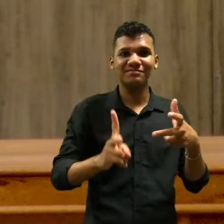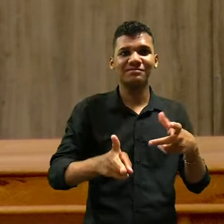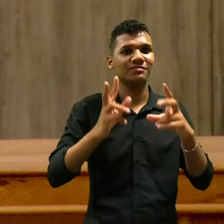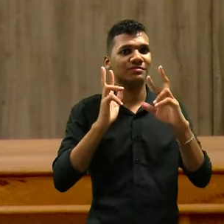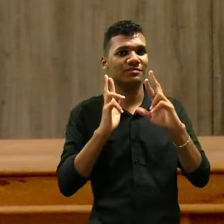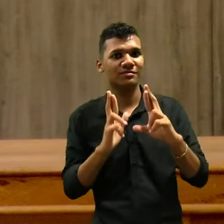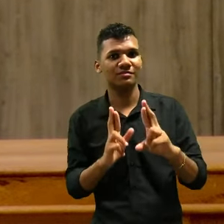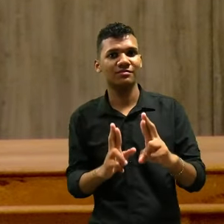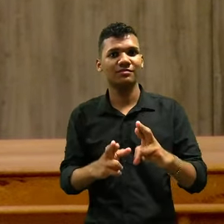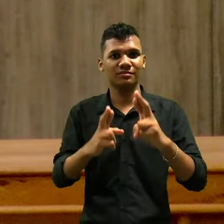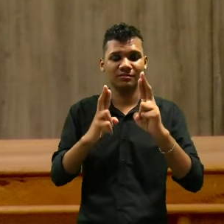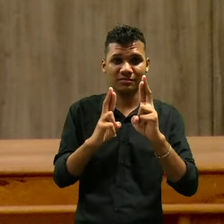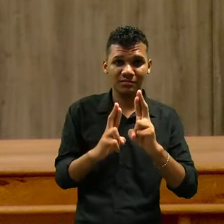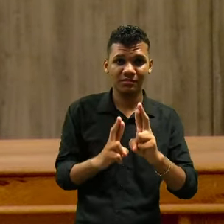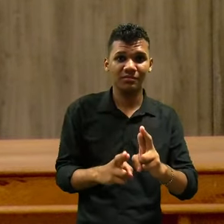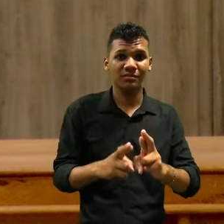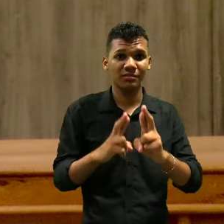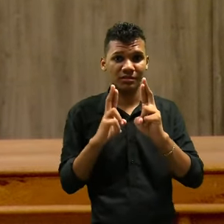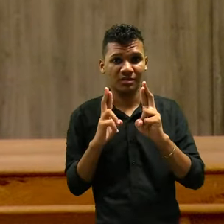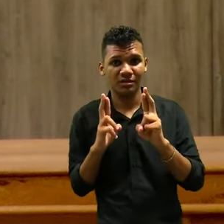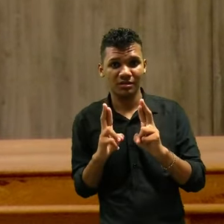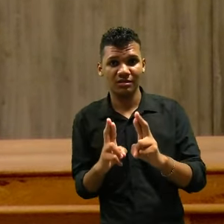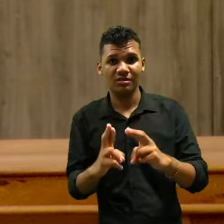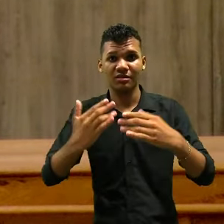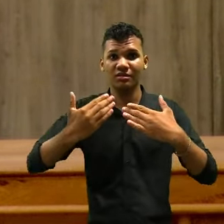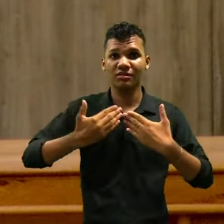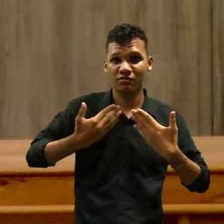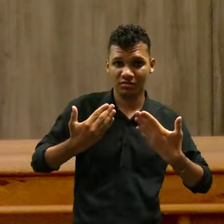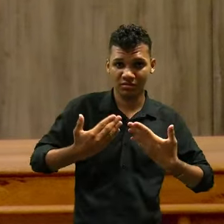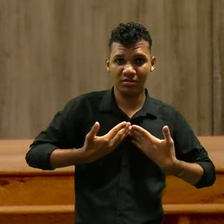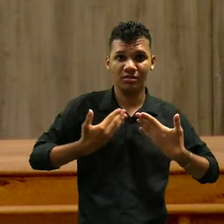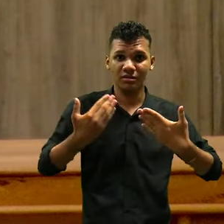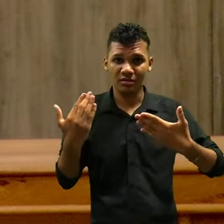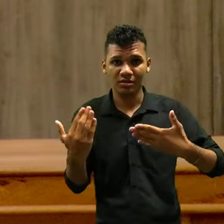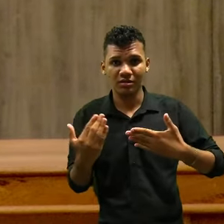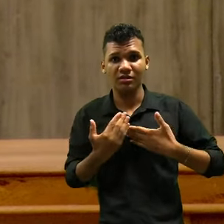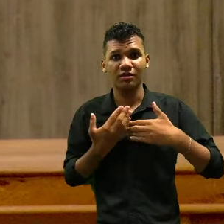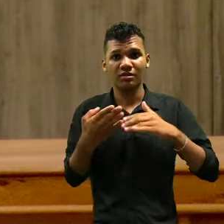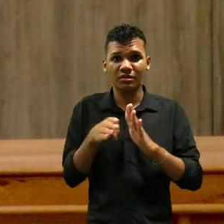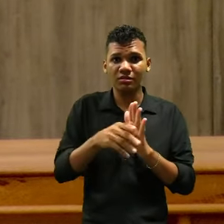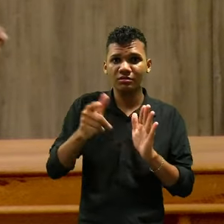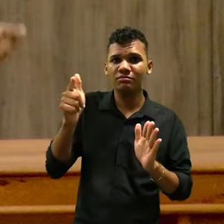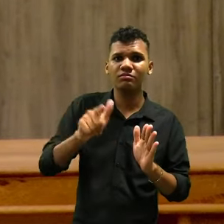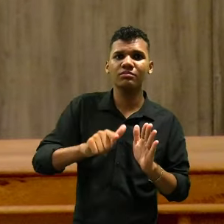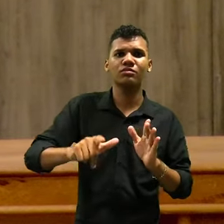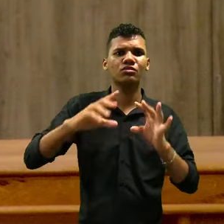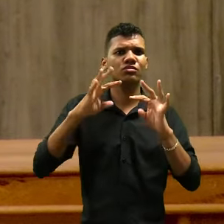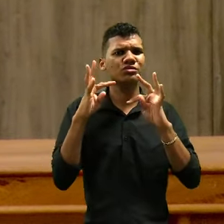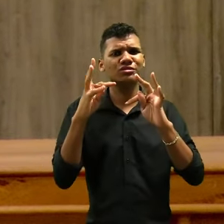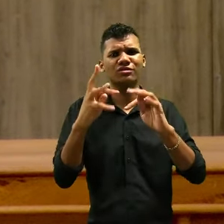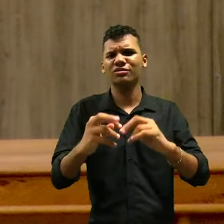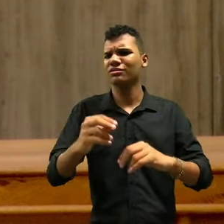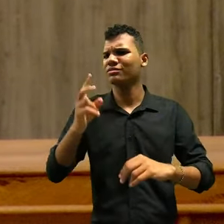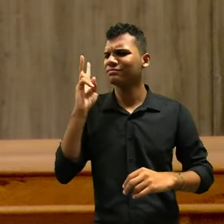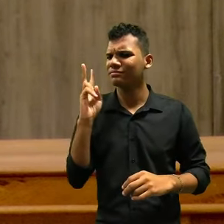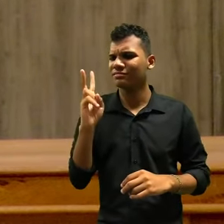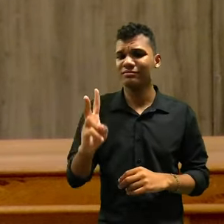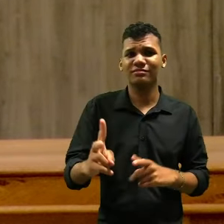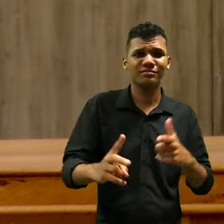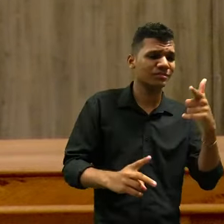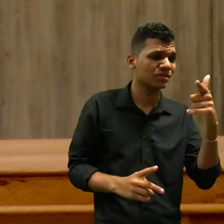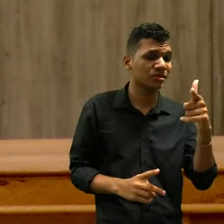Eita rapaz a alegria vai chegar e tudo